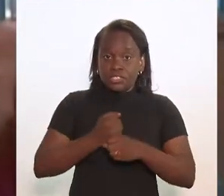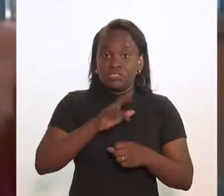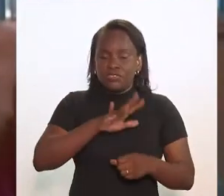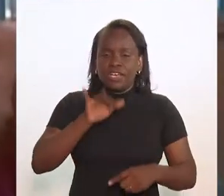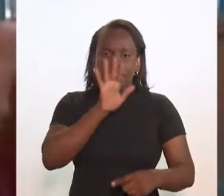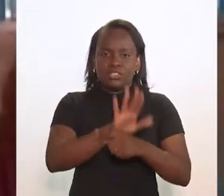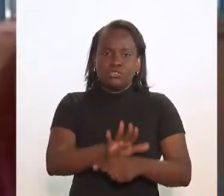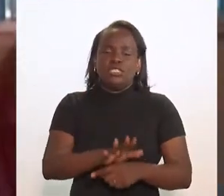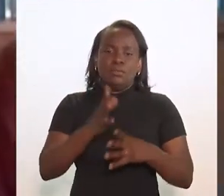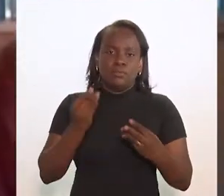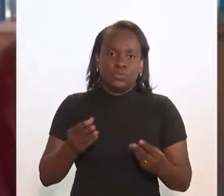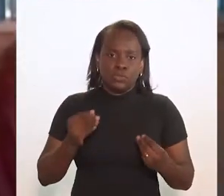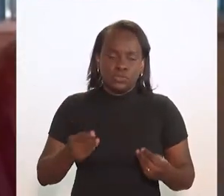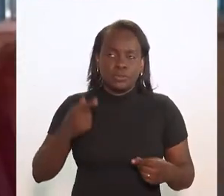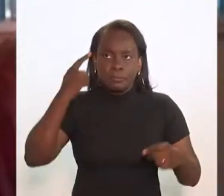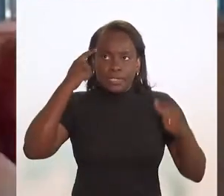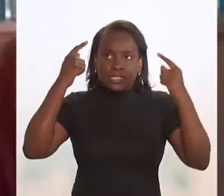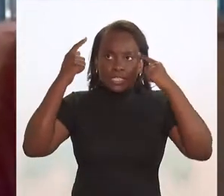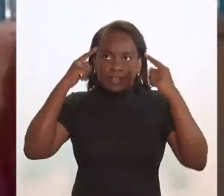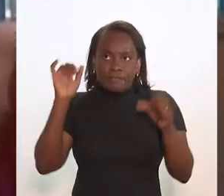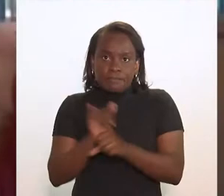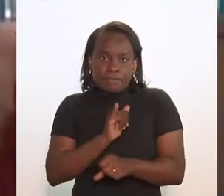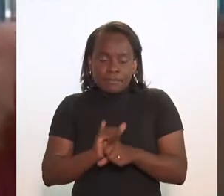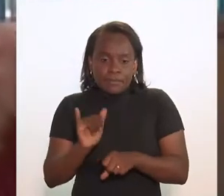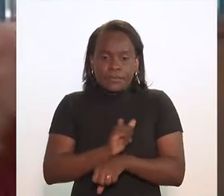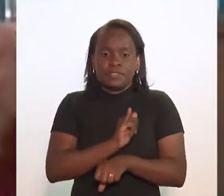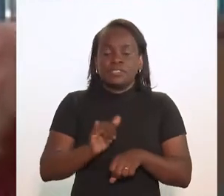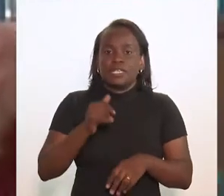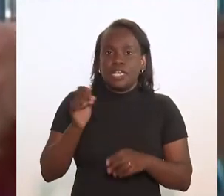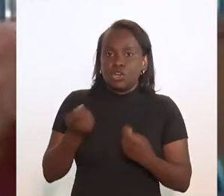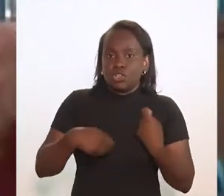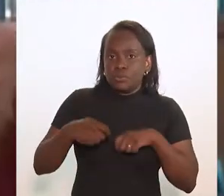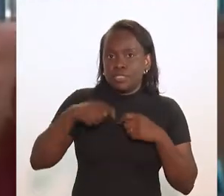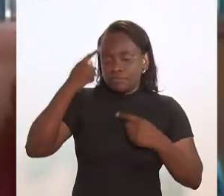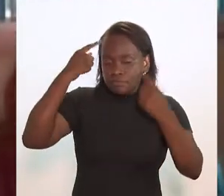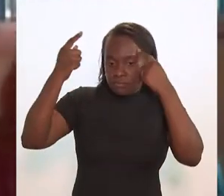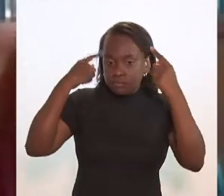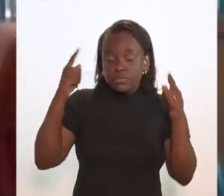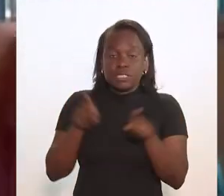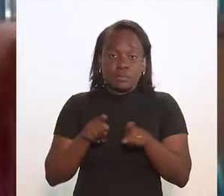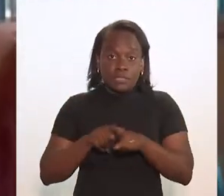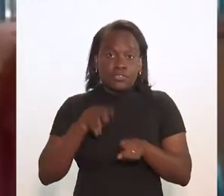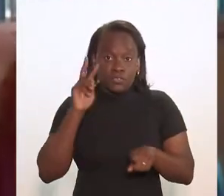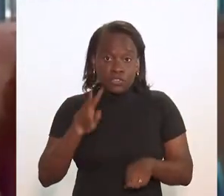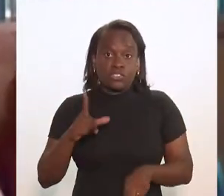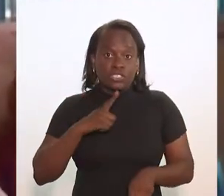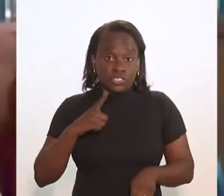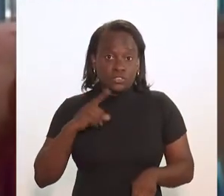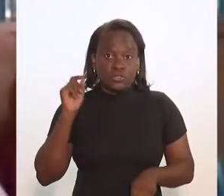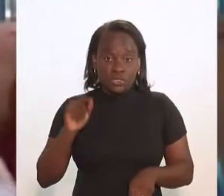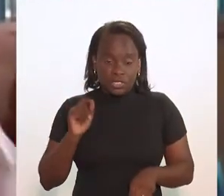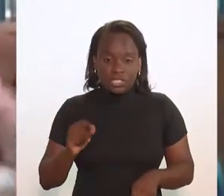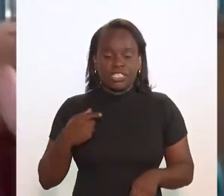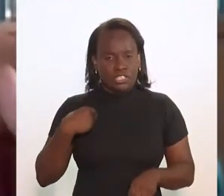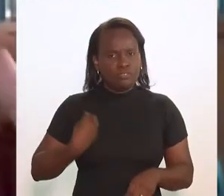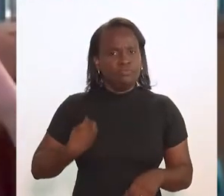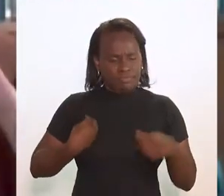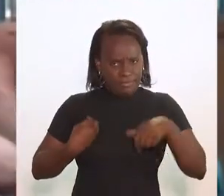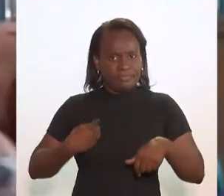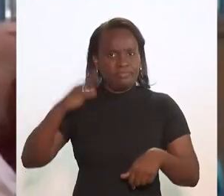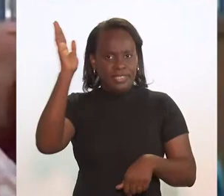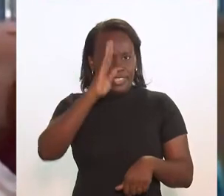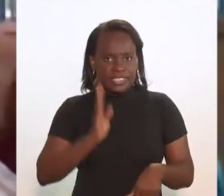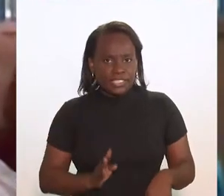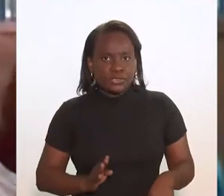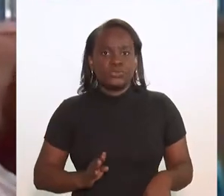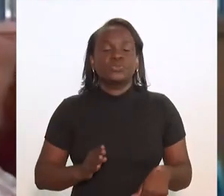vai nos ajudar muito a repensar a economia criativa. E nós vimos, inclusive eu estava aqui